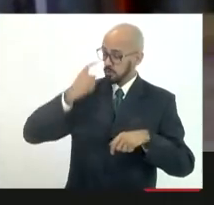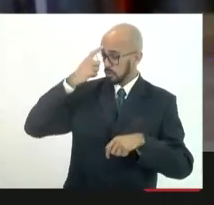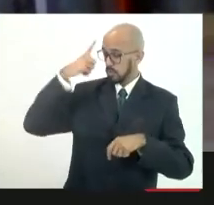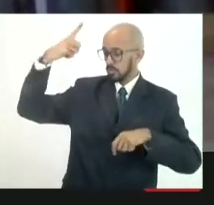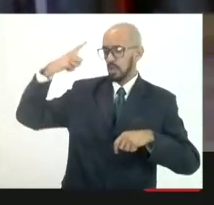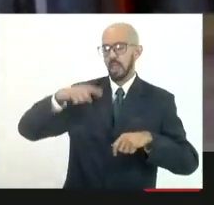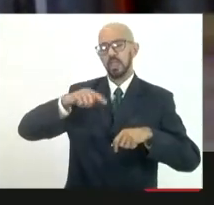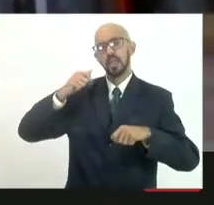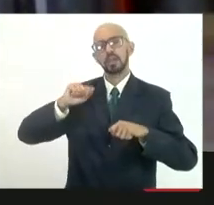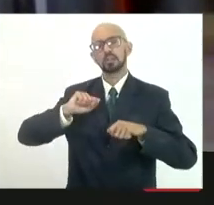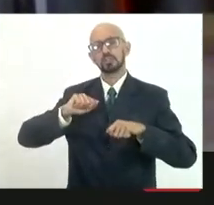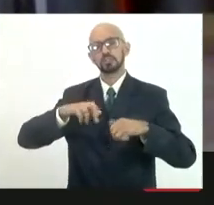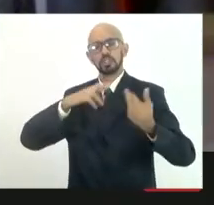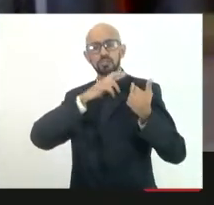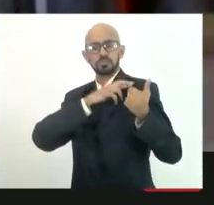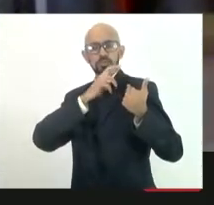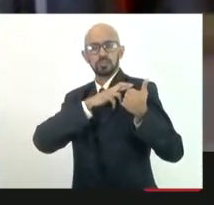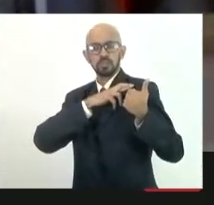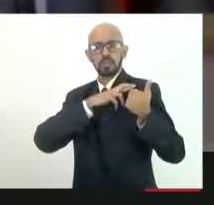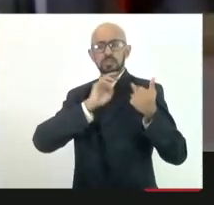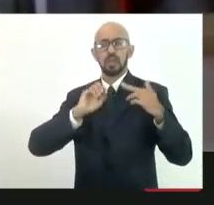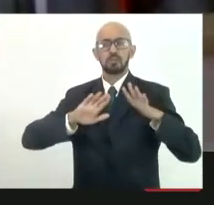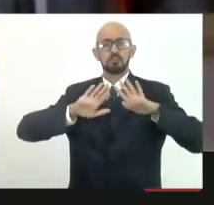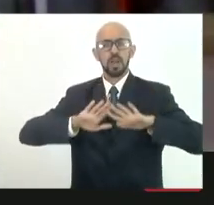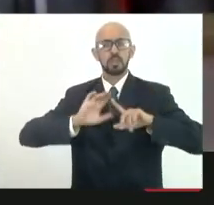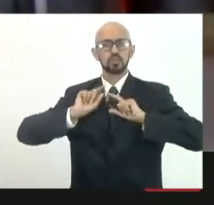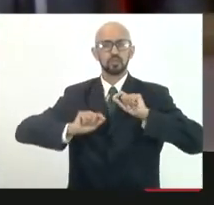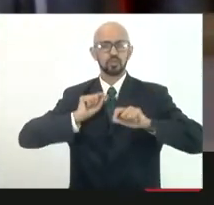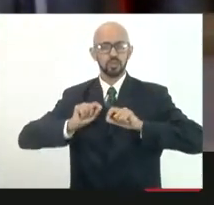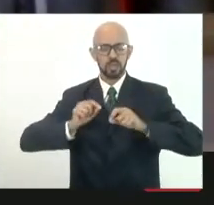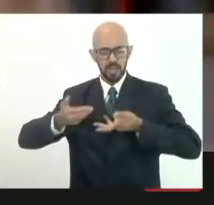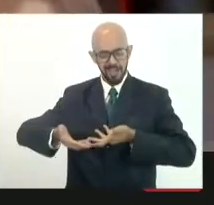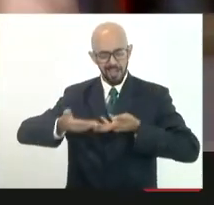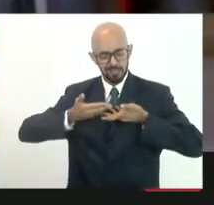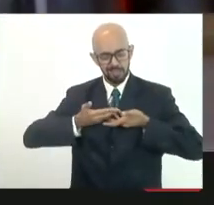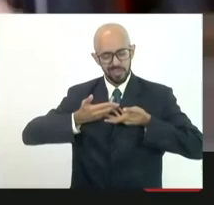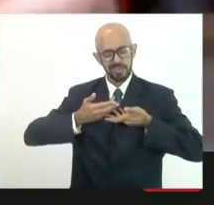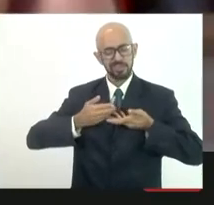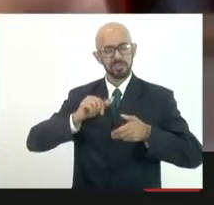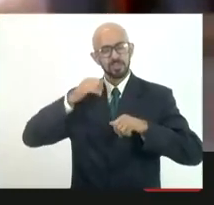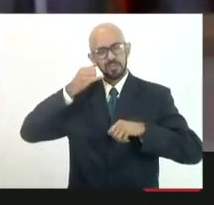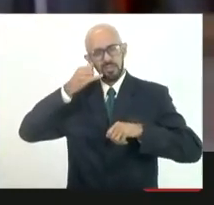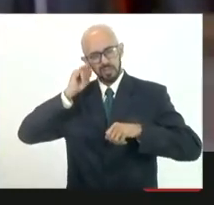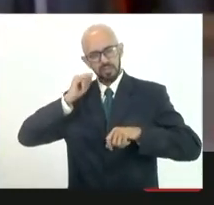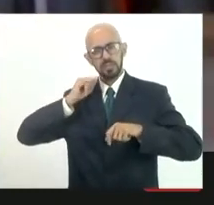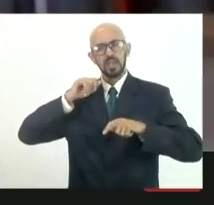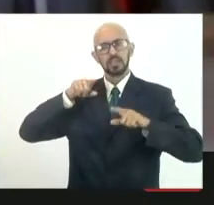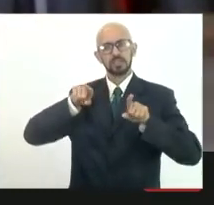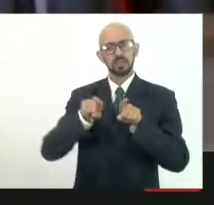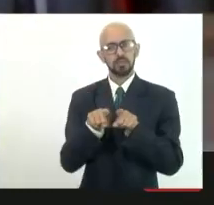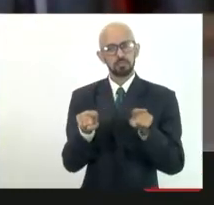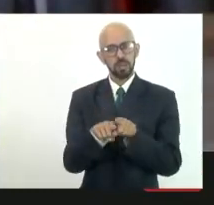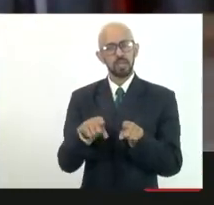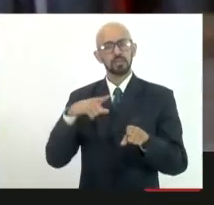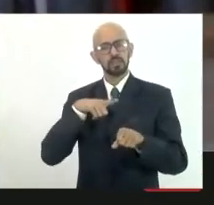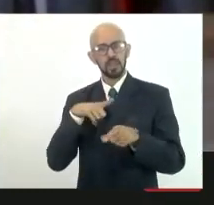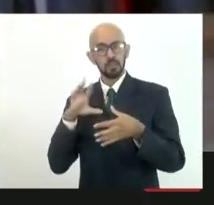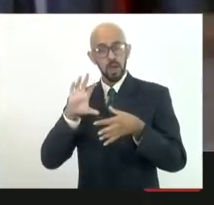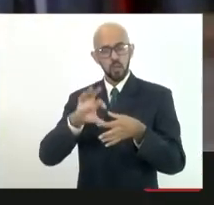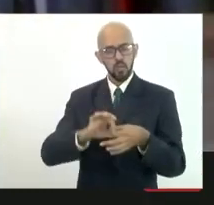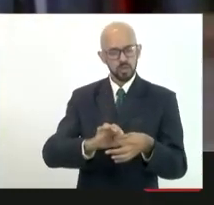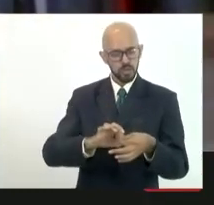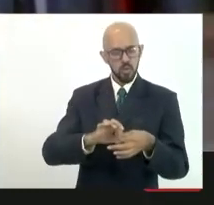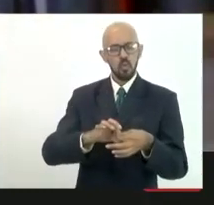não é uma perspectiva de responsabilização, mas atende muito à prevenção e tem um gancho muito relevante com a questão da